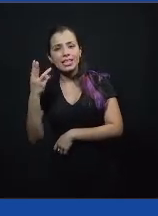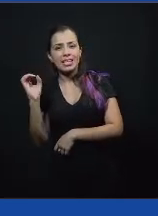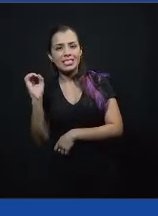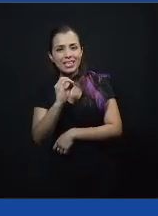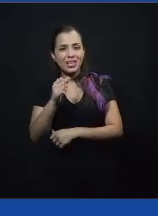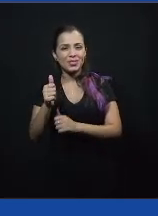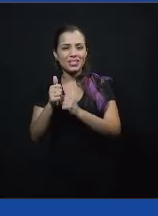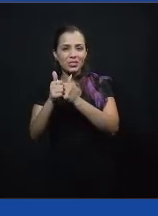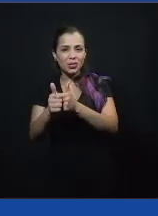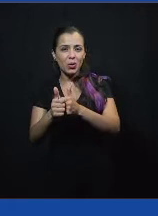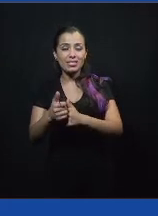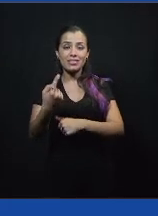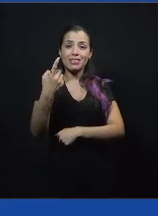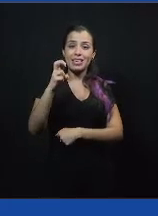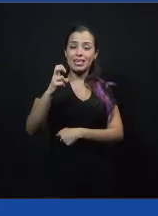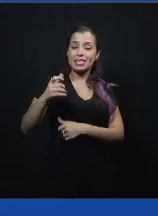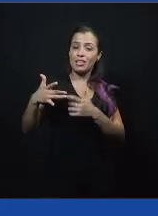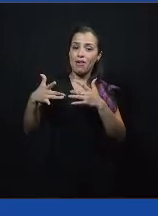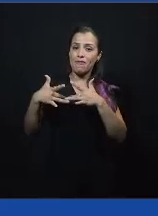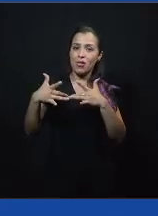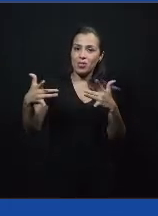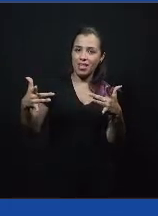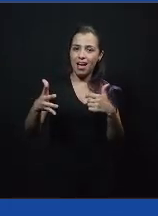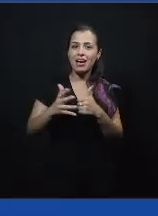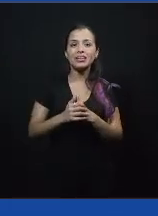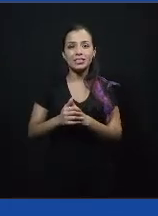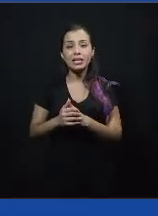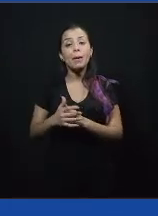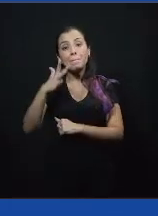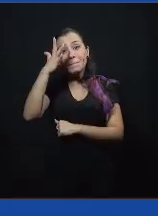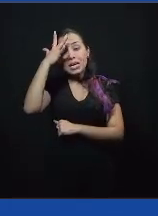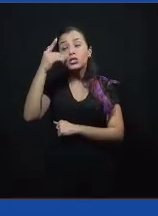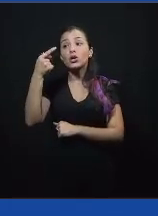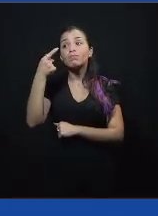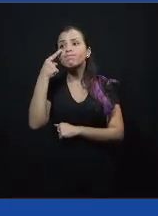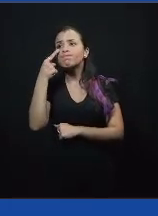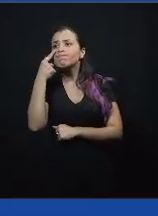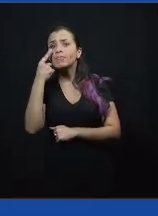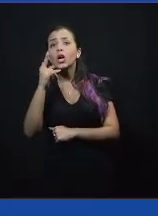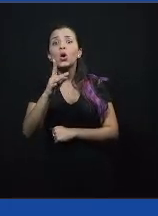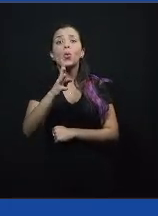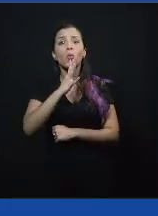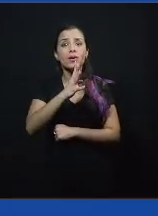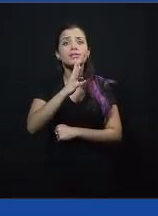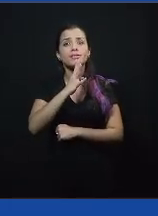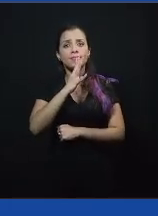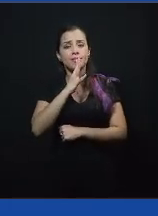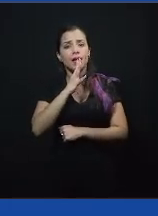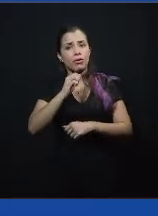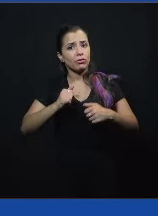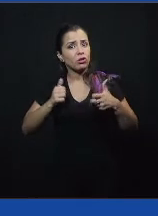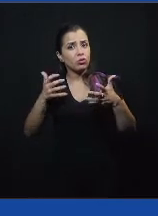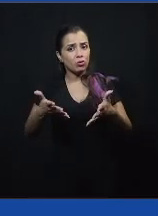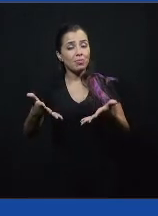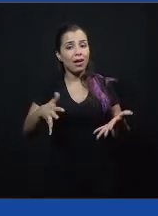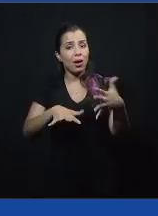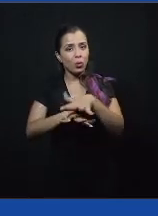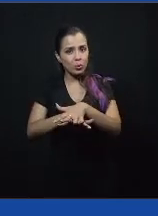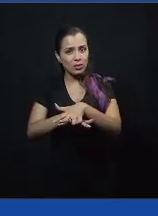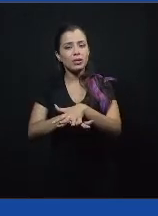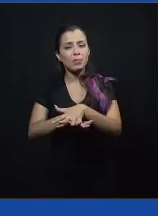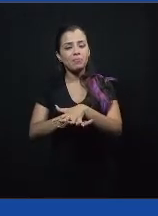e um grande reconhecimento como um grupo que ajuda na causa da inclusão se é alguma das nossas realizações